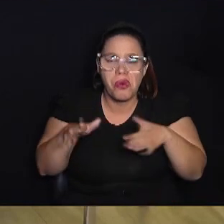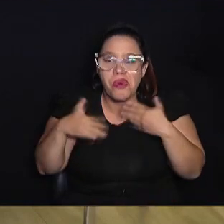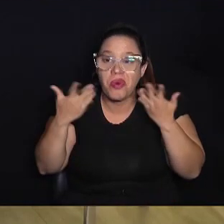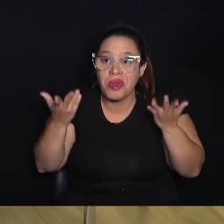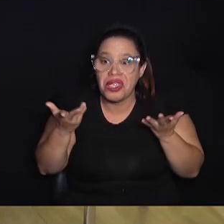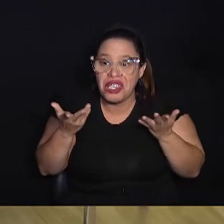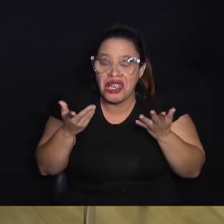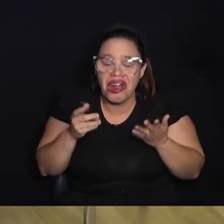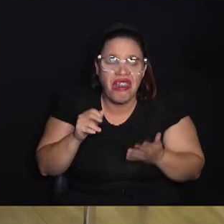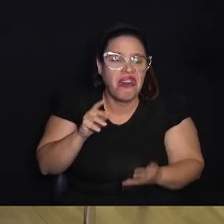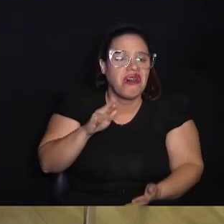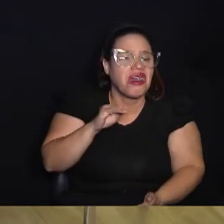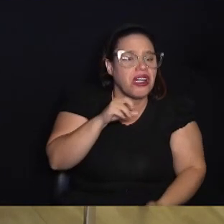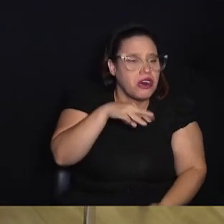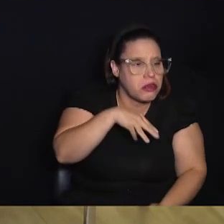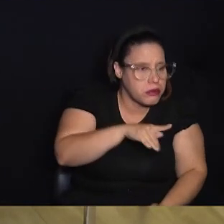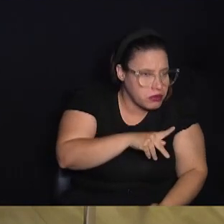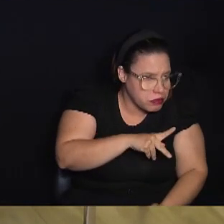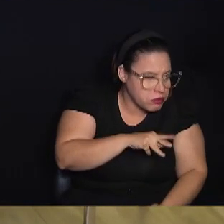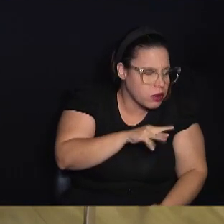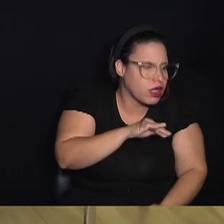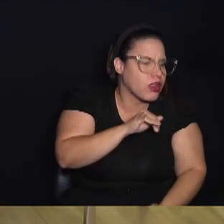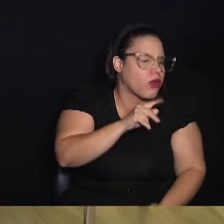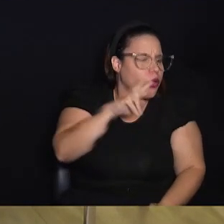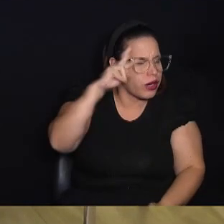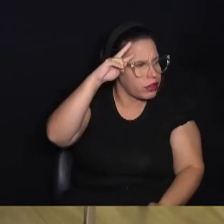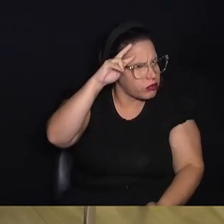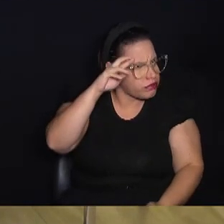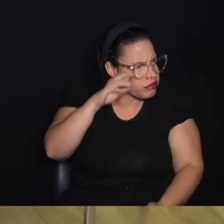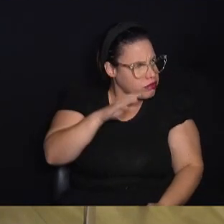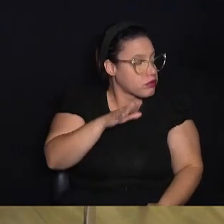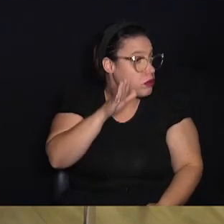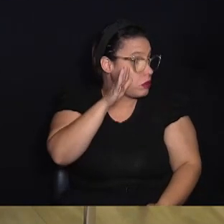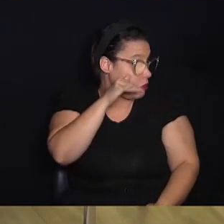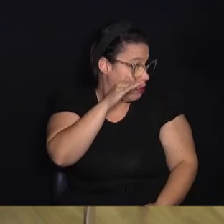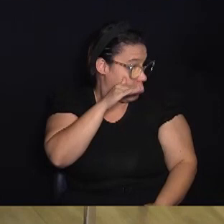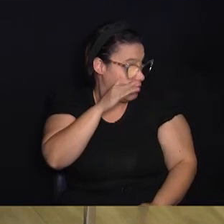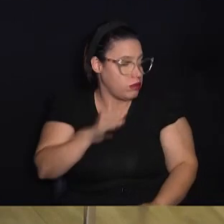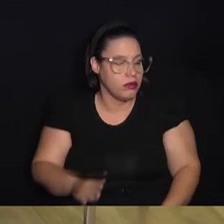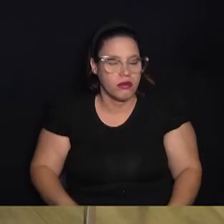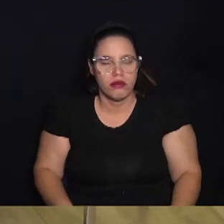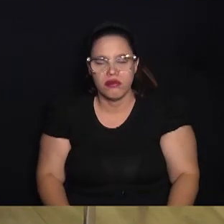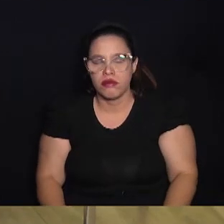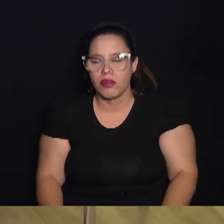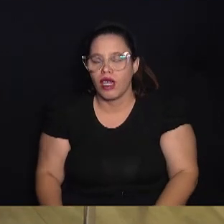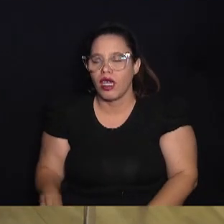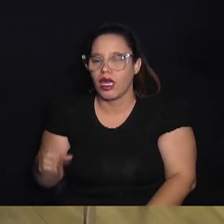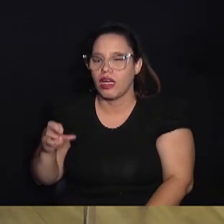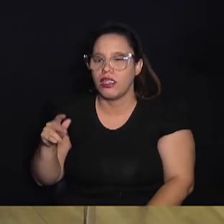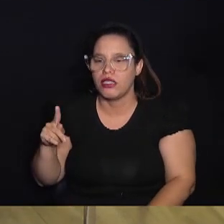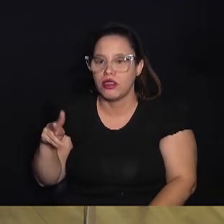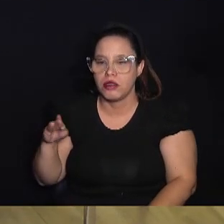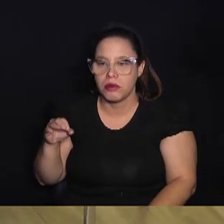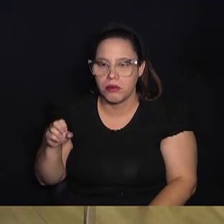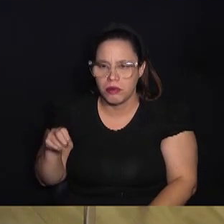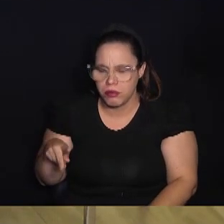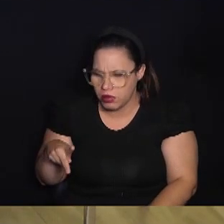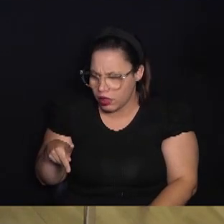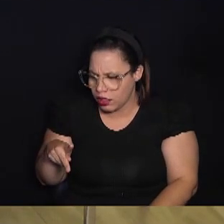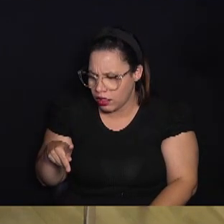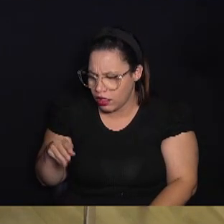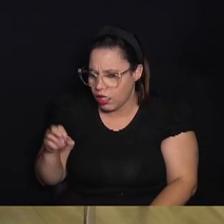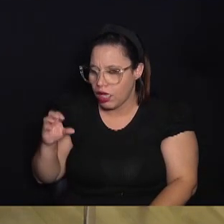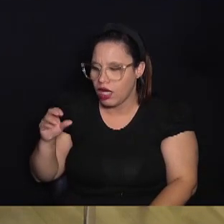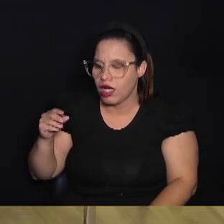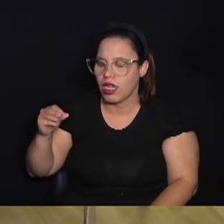em casa certamente já todo mundo super curioso sim Camp History ela surgiu não fala história ou History a gente chama